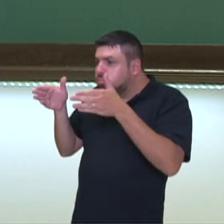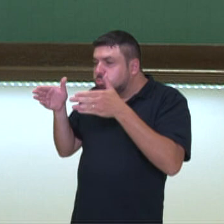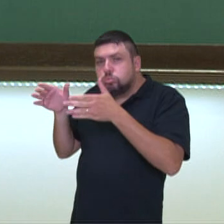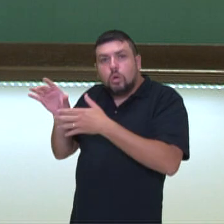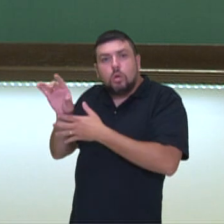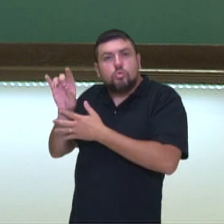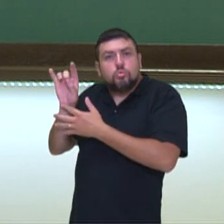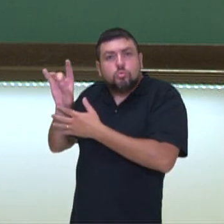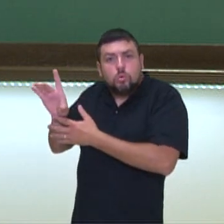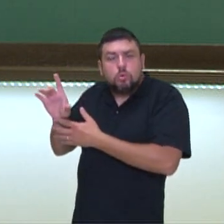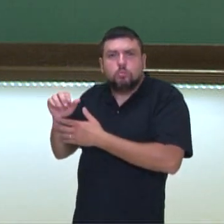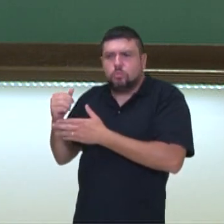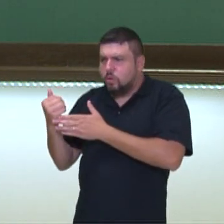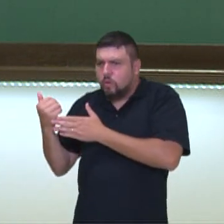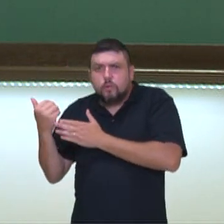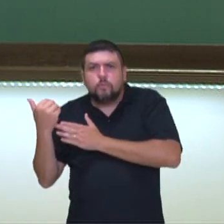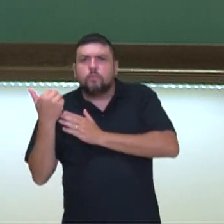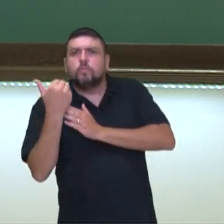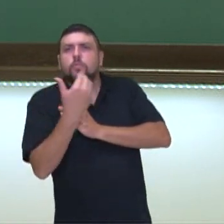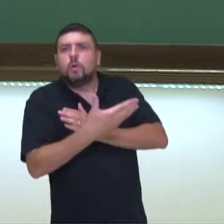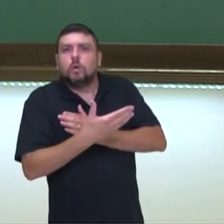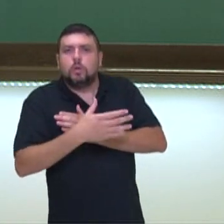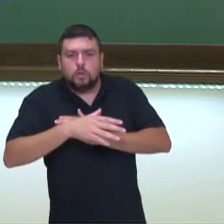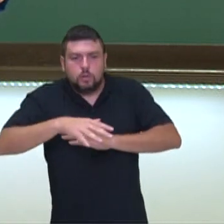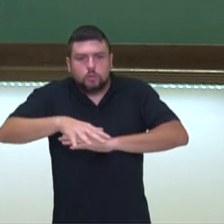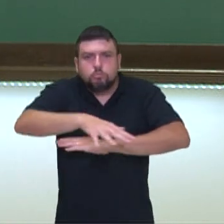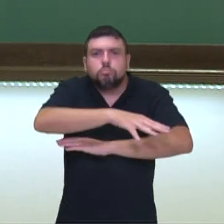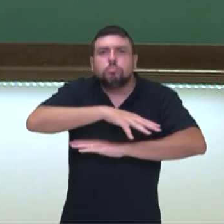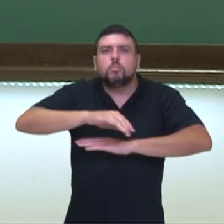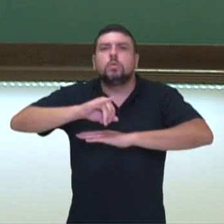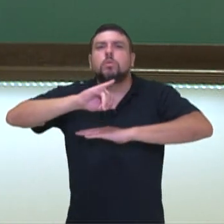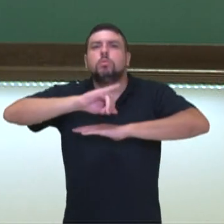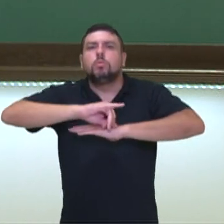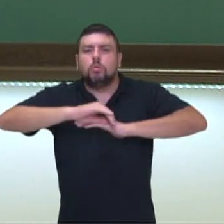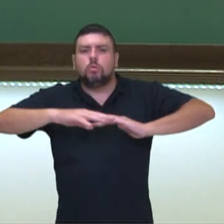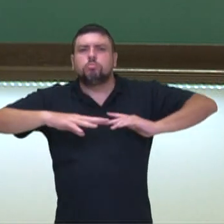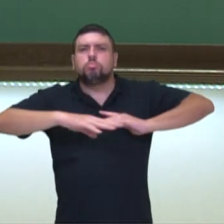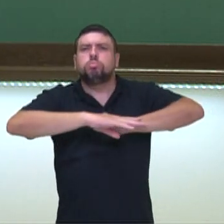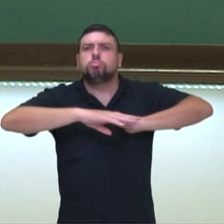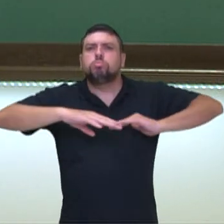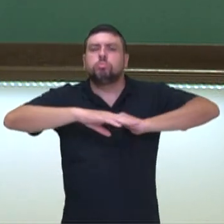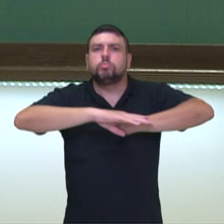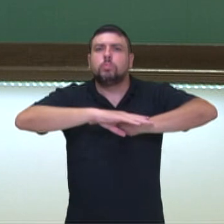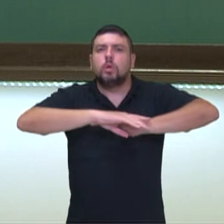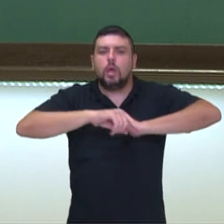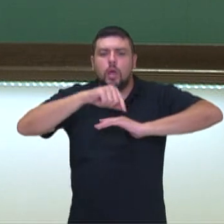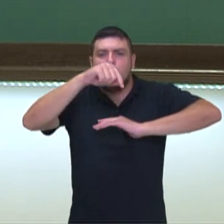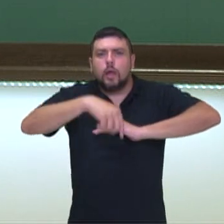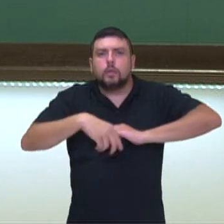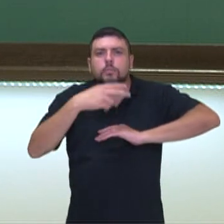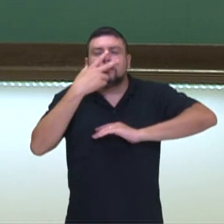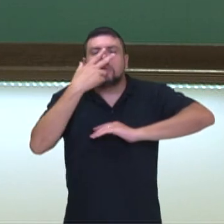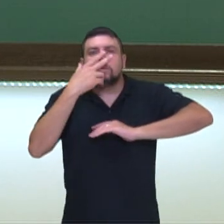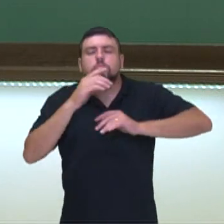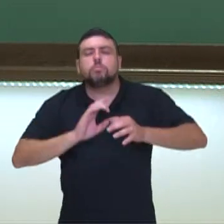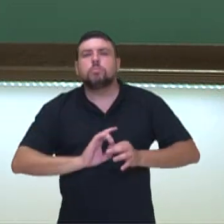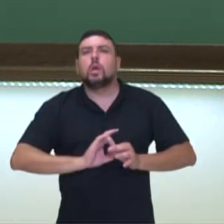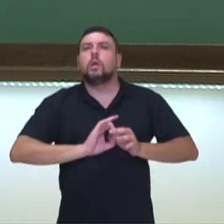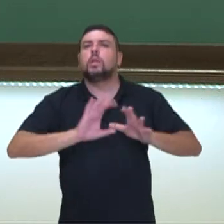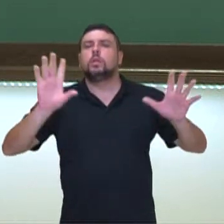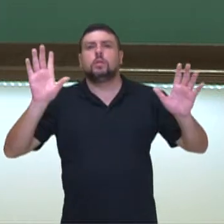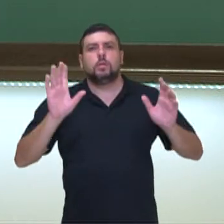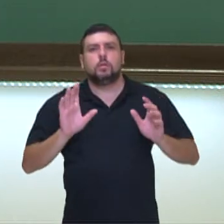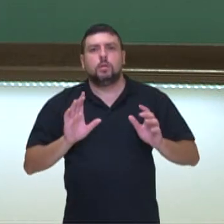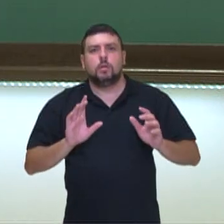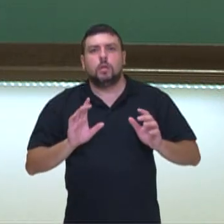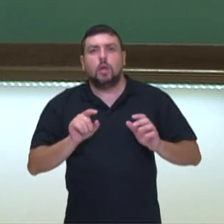arte no museu e na galeria, e ela coloca na cidade como se a cidade fosse um museu a céu aberto. Ali você não